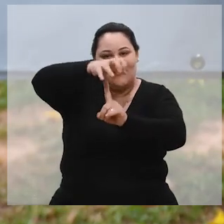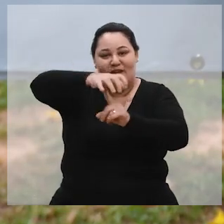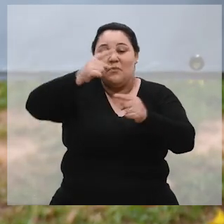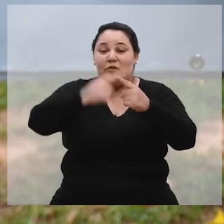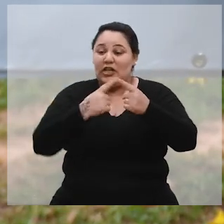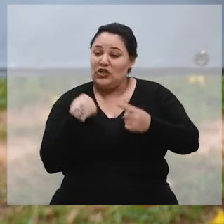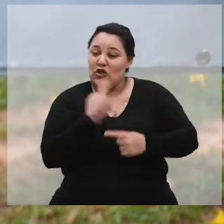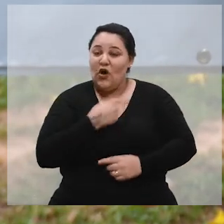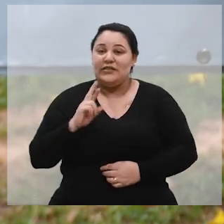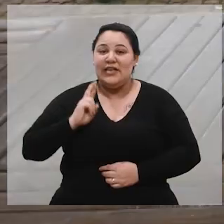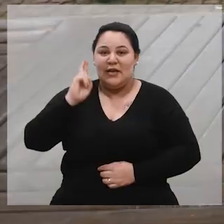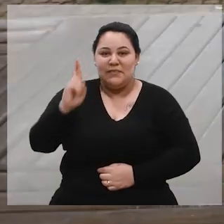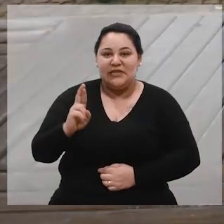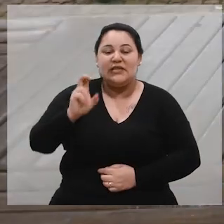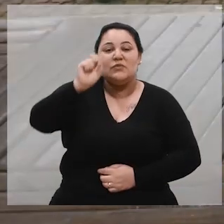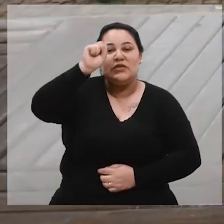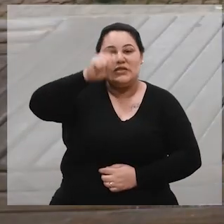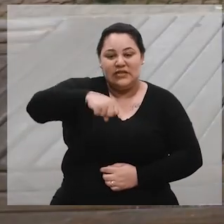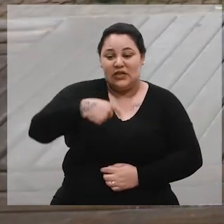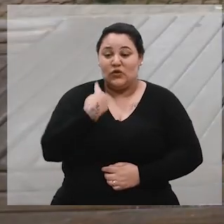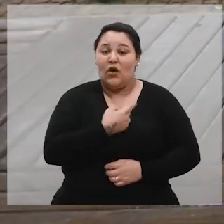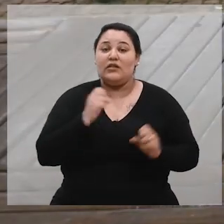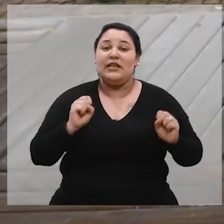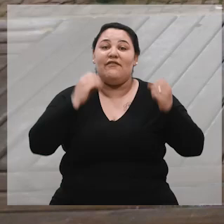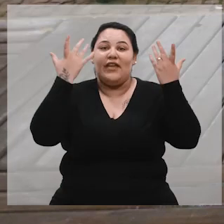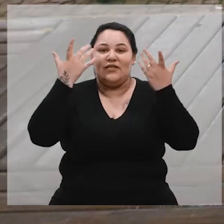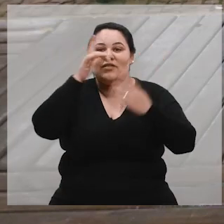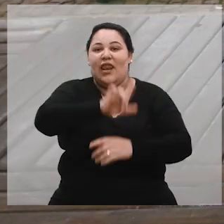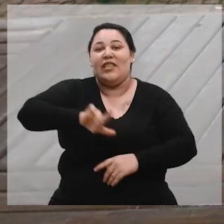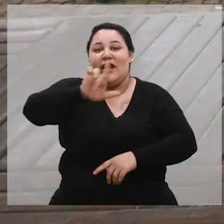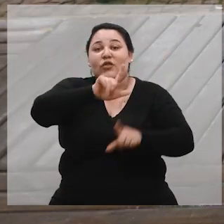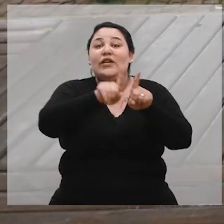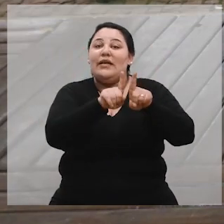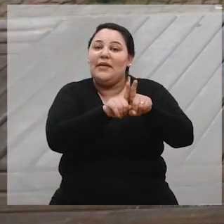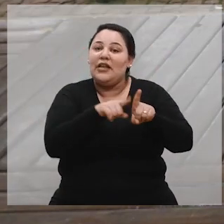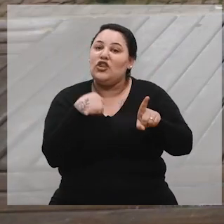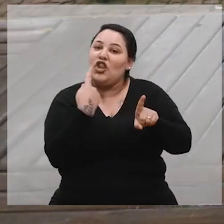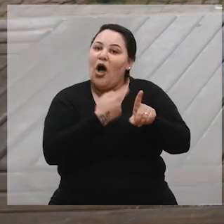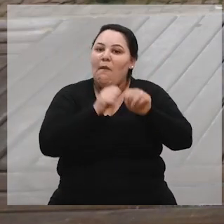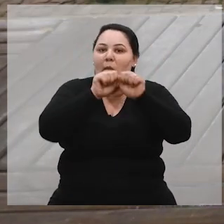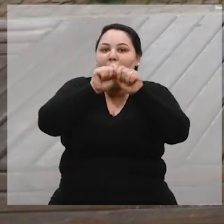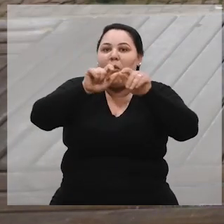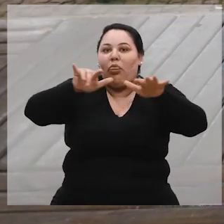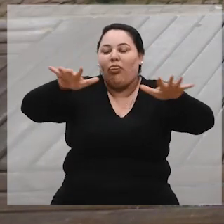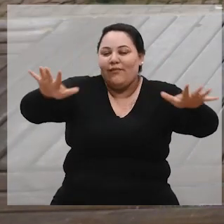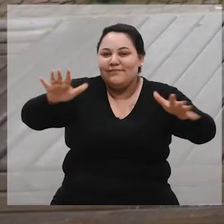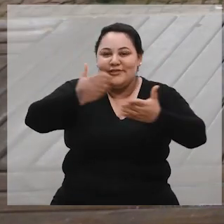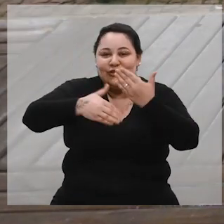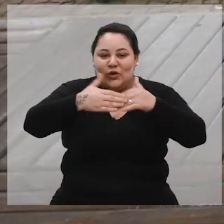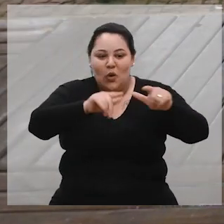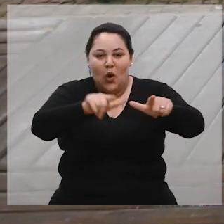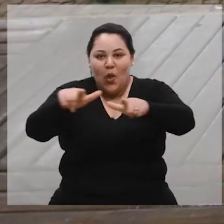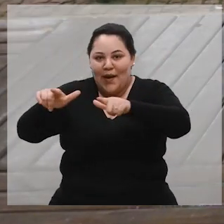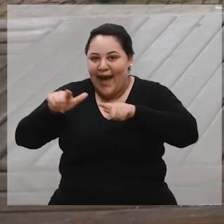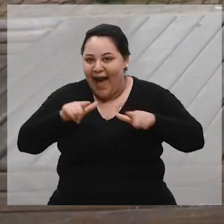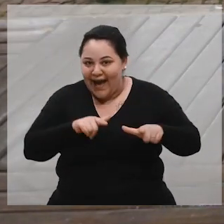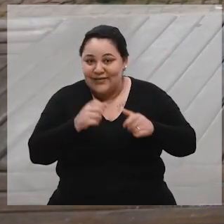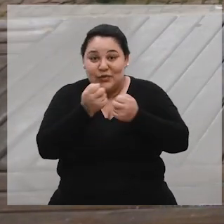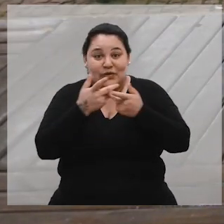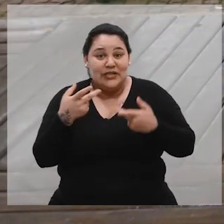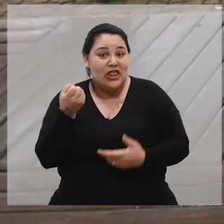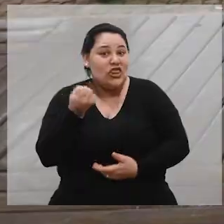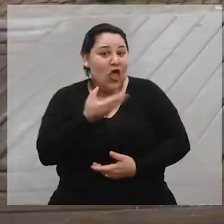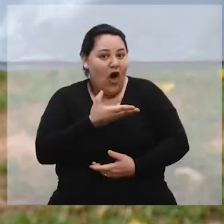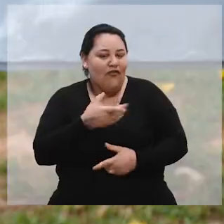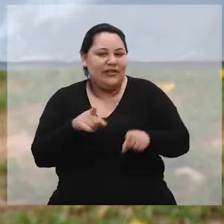somos porta-vozes nossos eventos literários, nós também espalhamos por aí a boa nova de que a